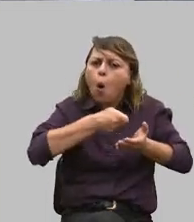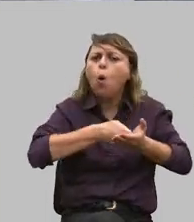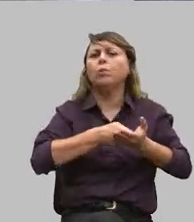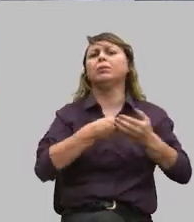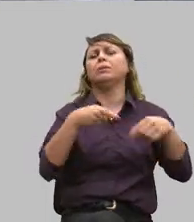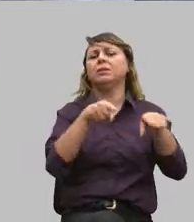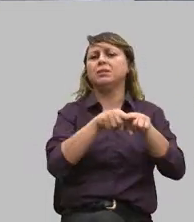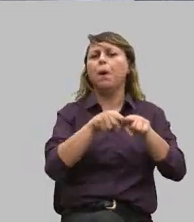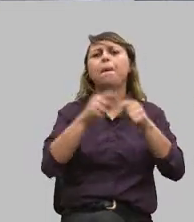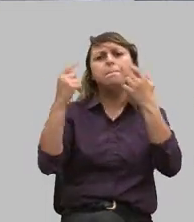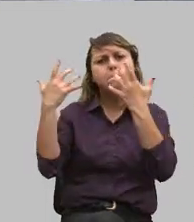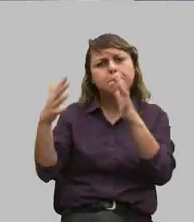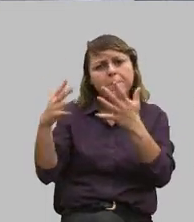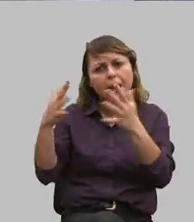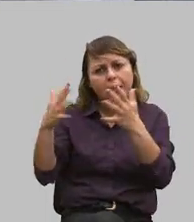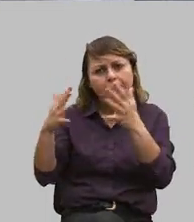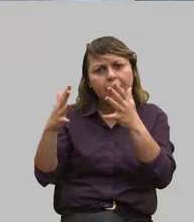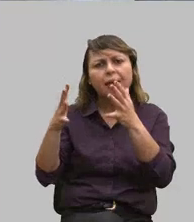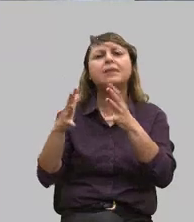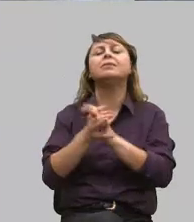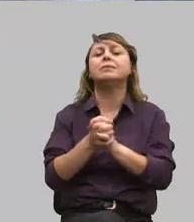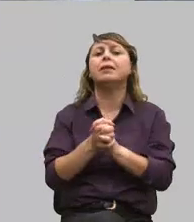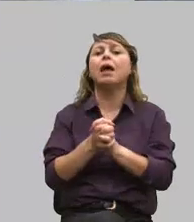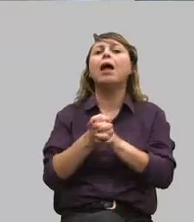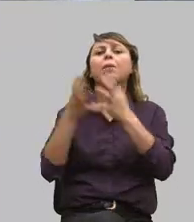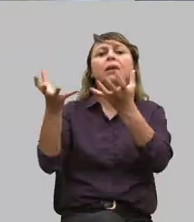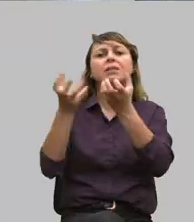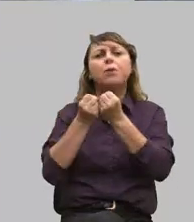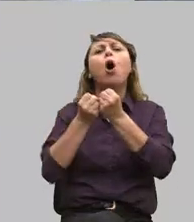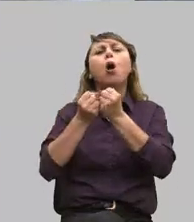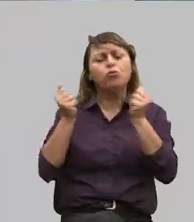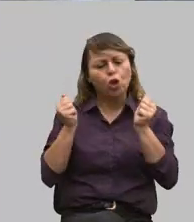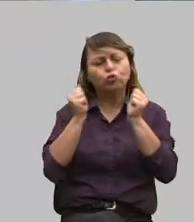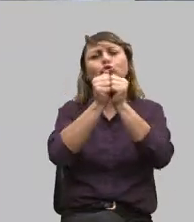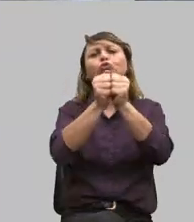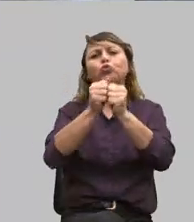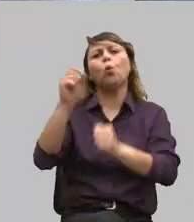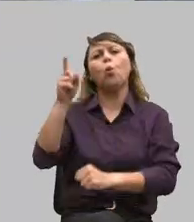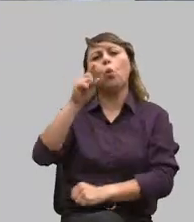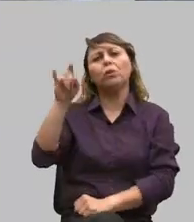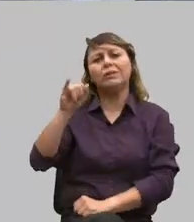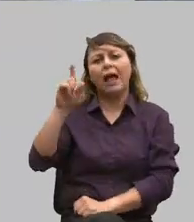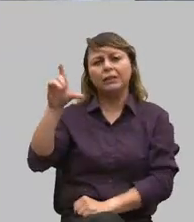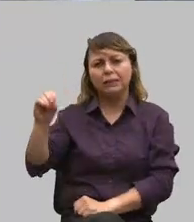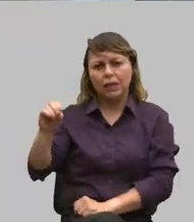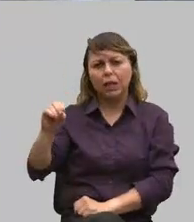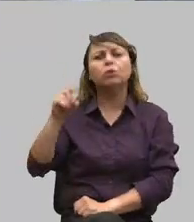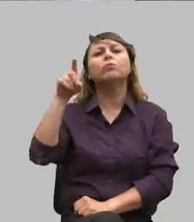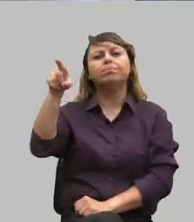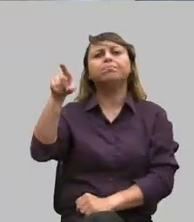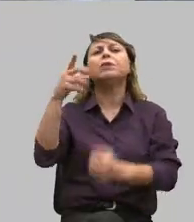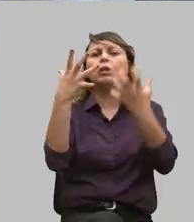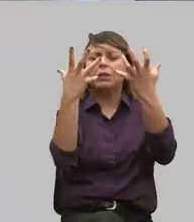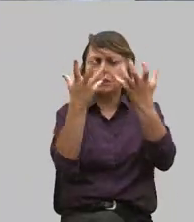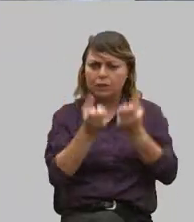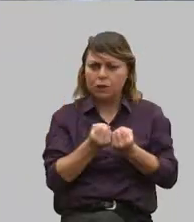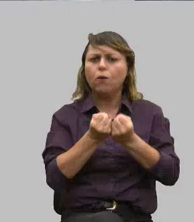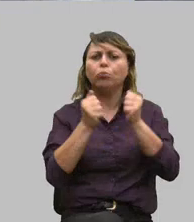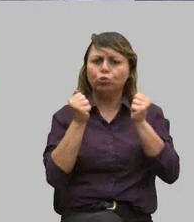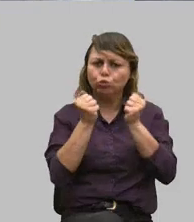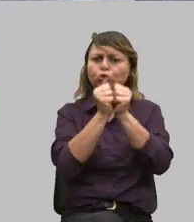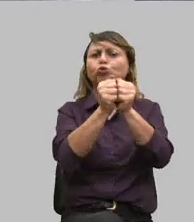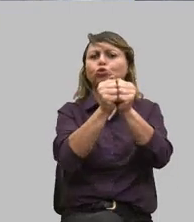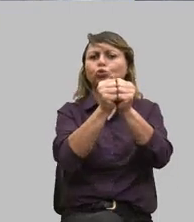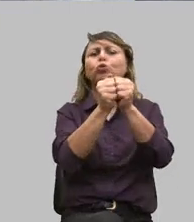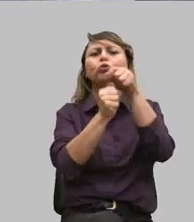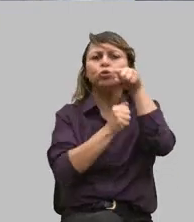ion Pinheiro por esse requerimento Conte com a Prefeitura de Sarzedo nós já aderimos fizemos a nossa adesão vamos junto isso aí